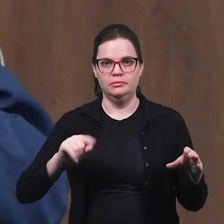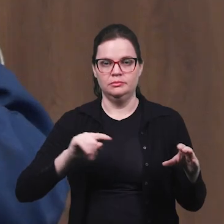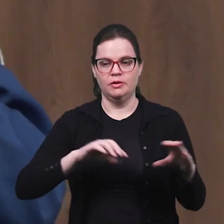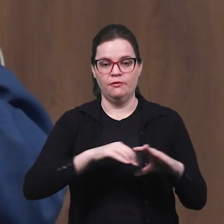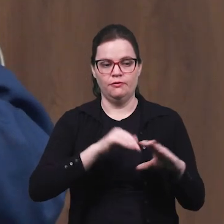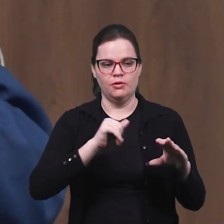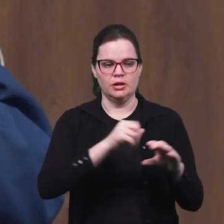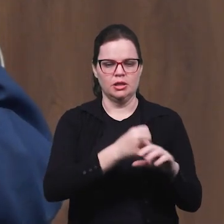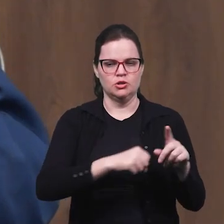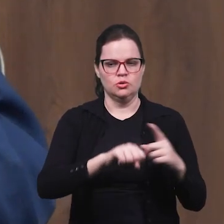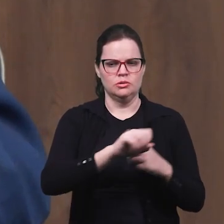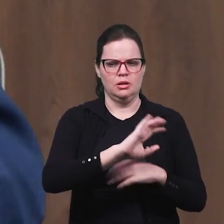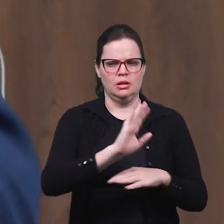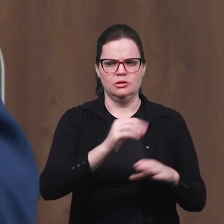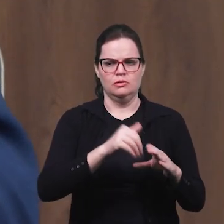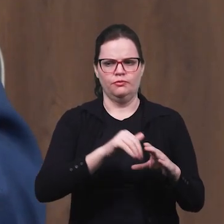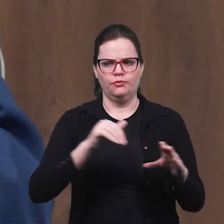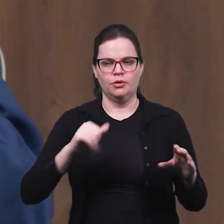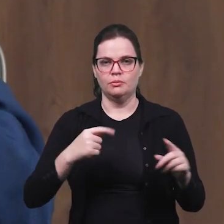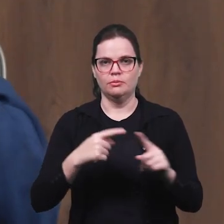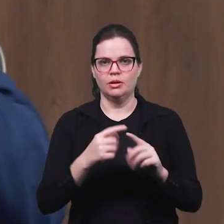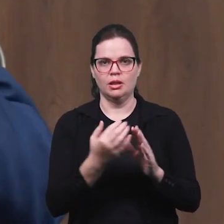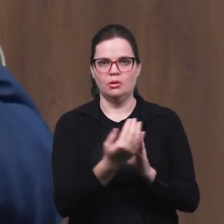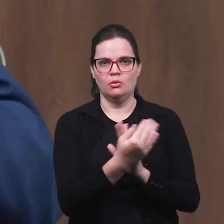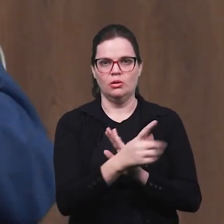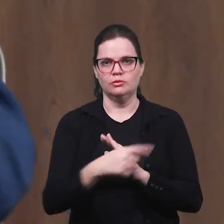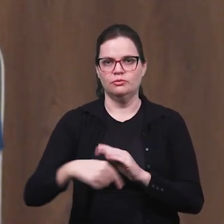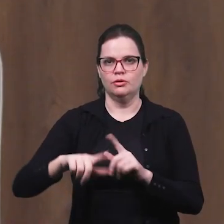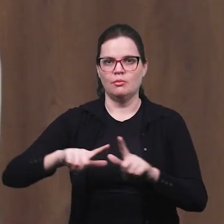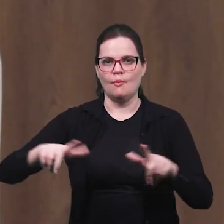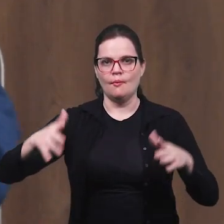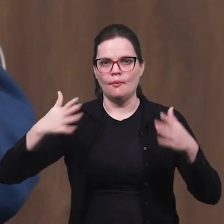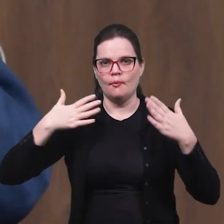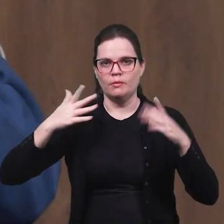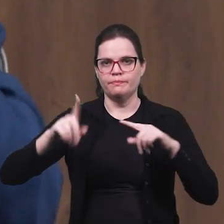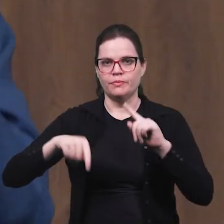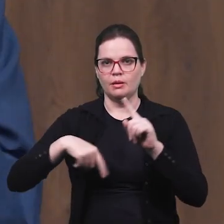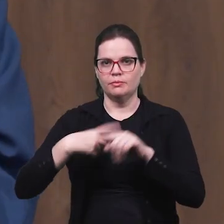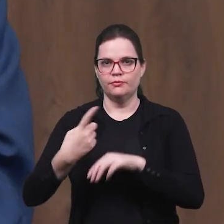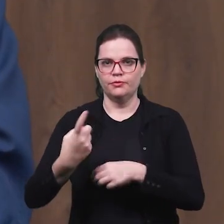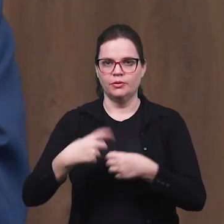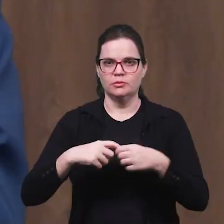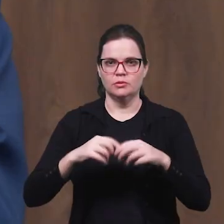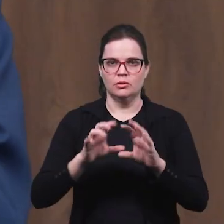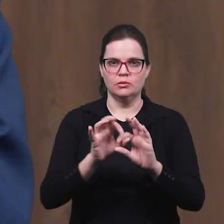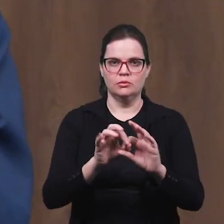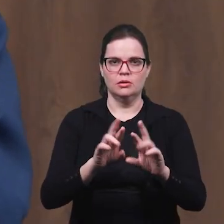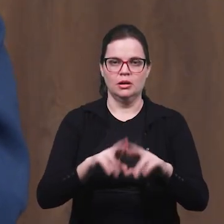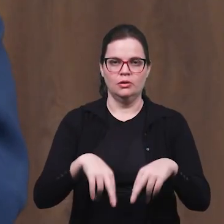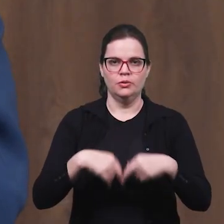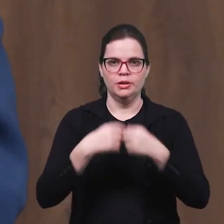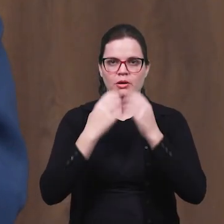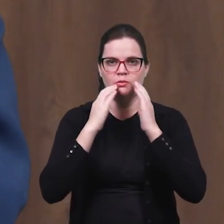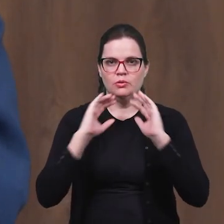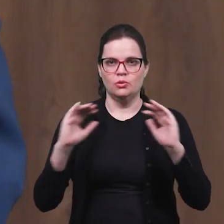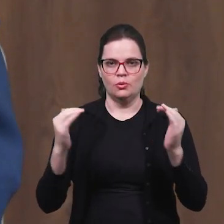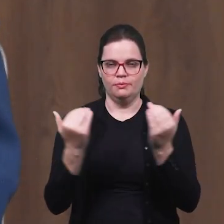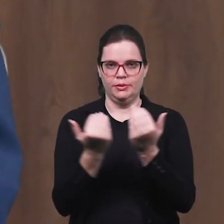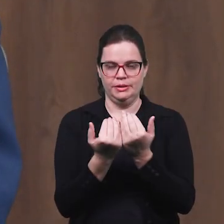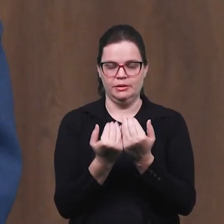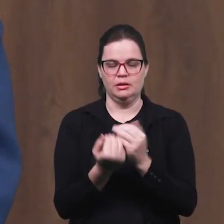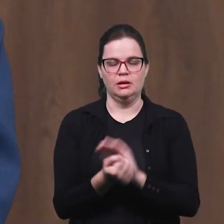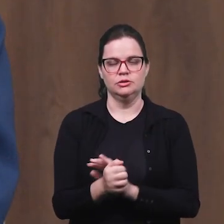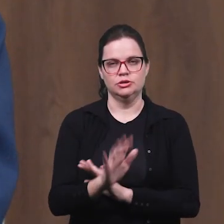concordar do rumo da igreja, foram para os desertos, foram para os lugares, depois se reuniram em comunidades, como bem disse